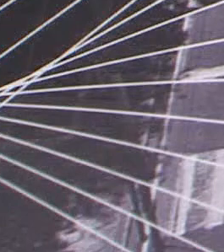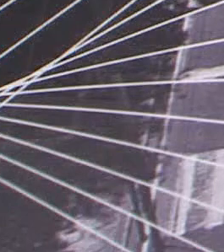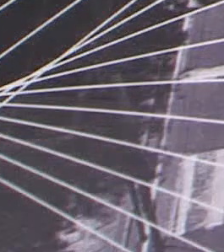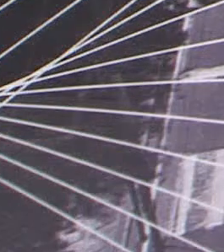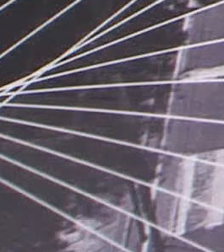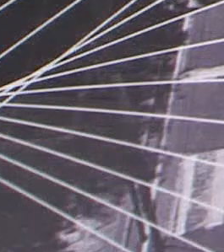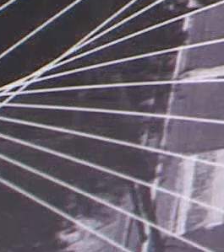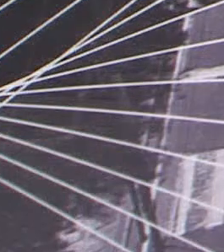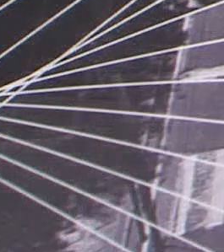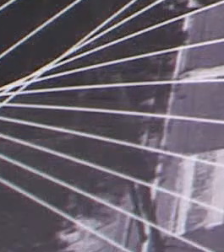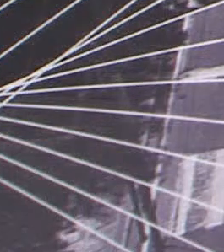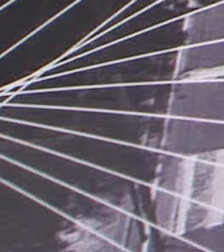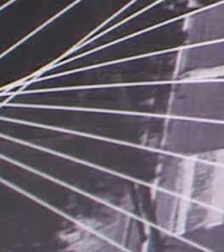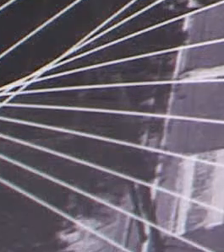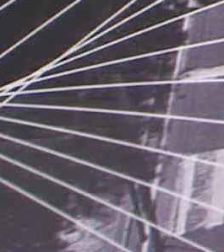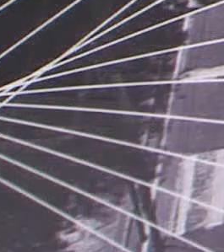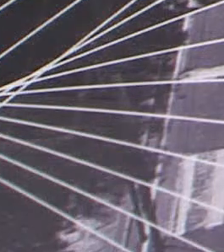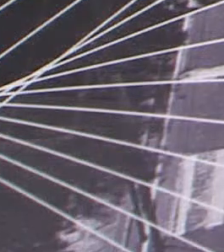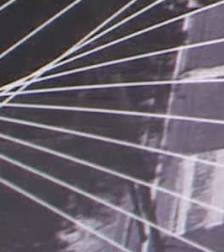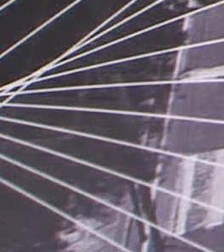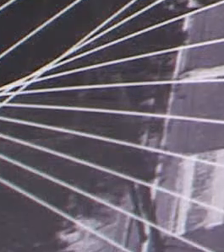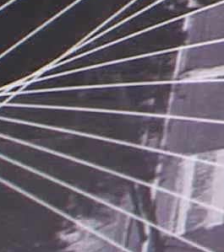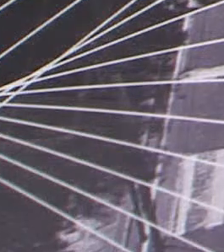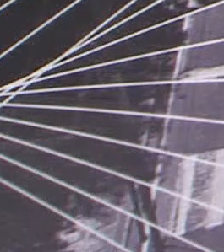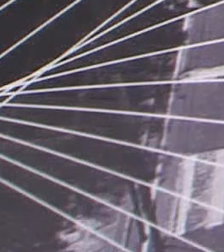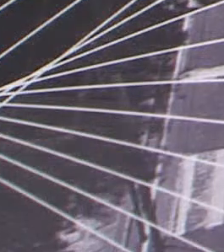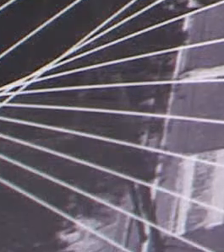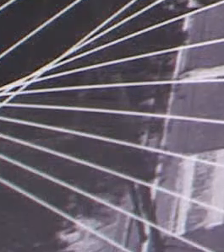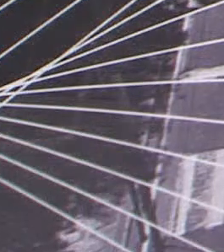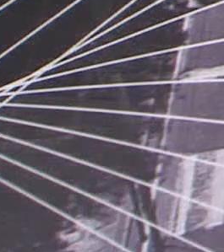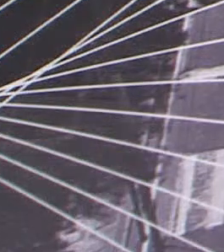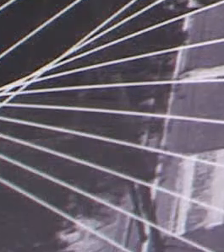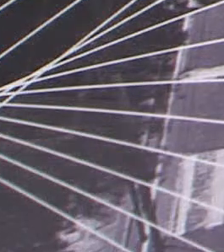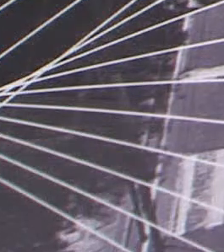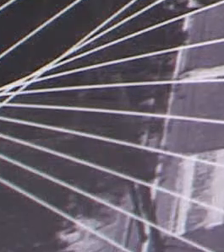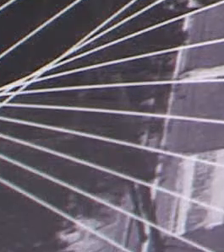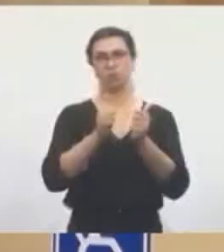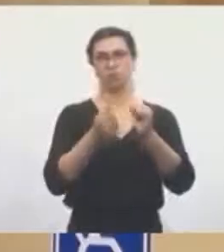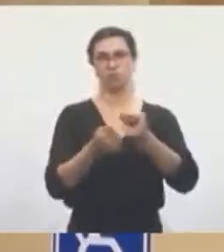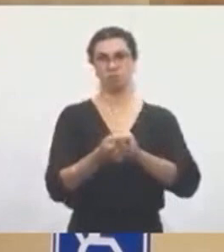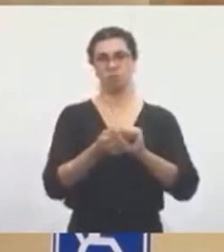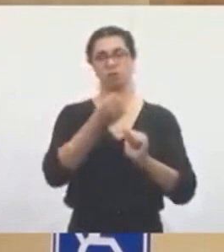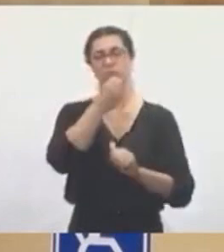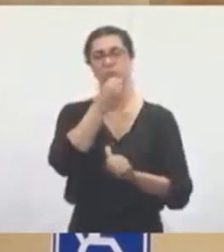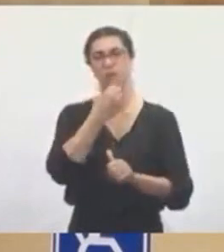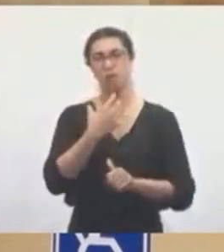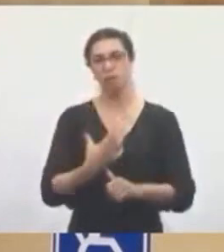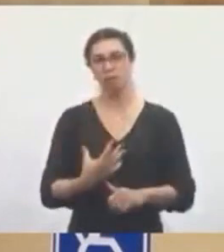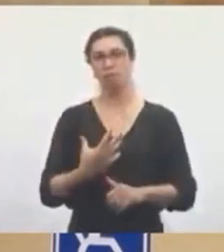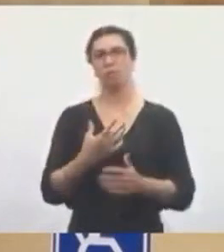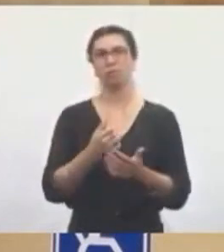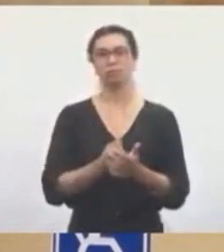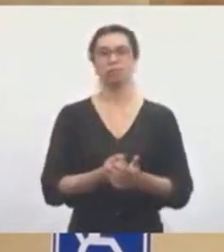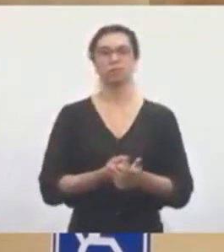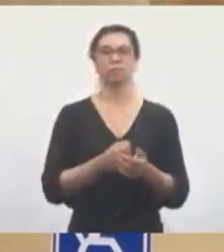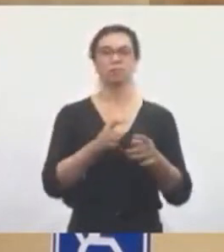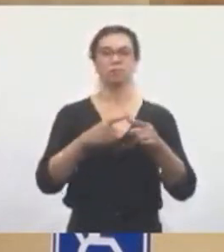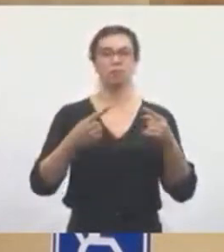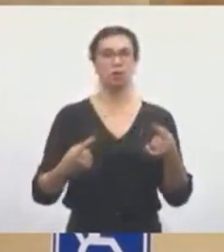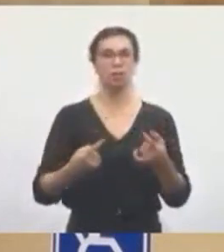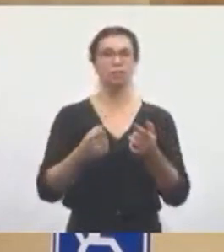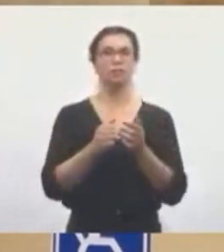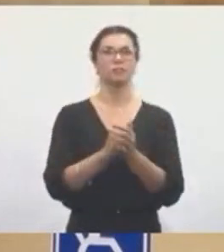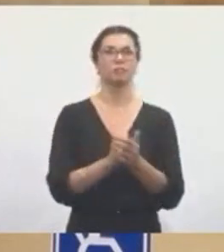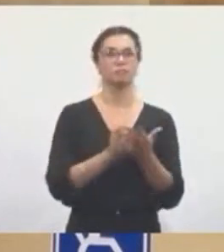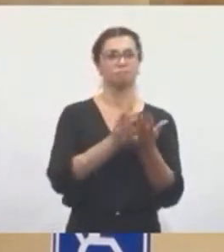tem a função de formar cidadãos e pode transformar o país. Veja como foi. A gente pode falar de esporte em diversos